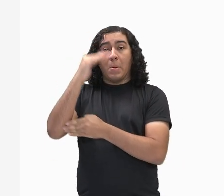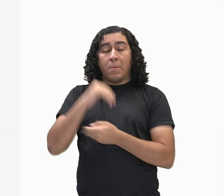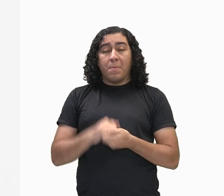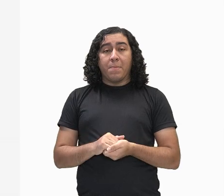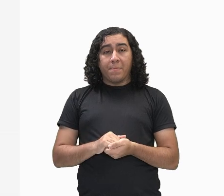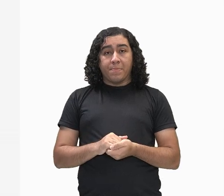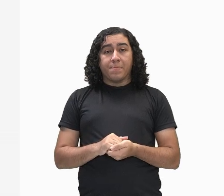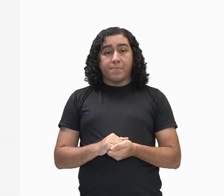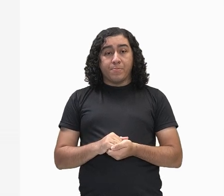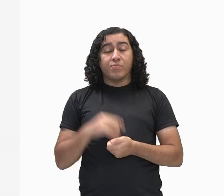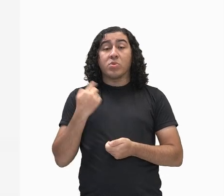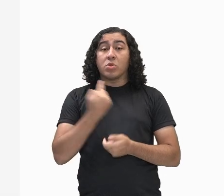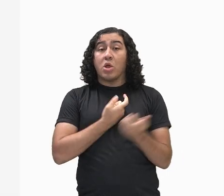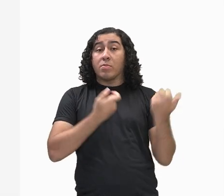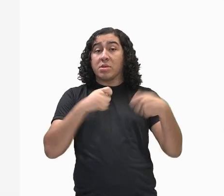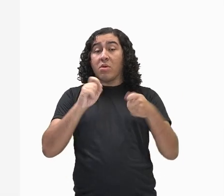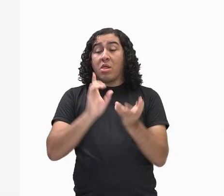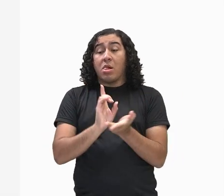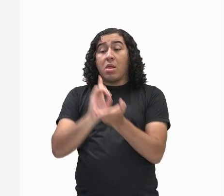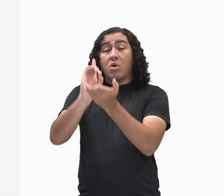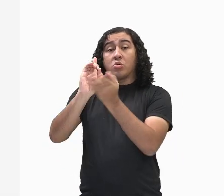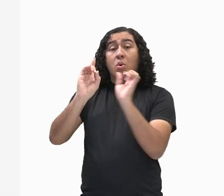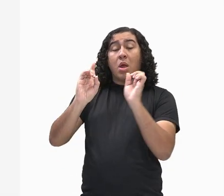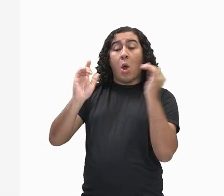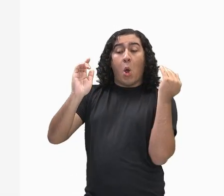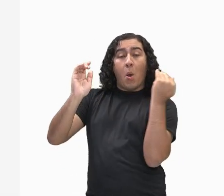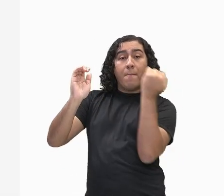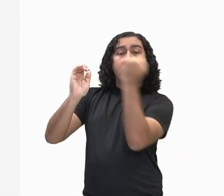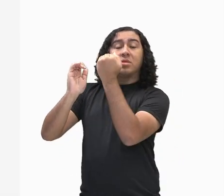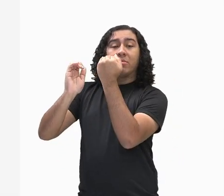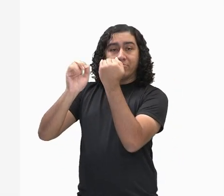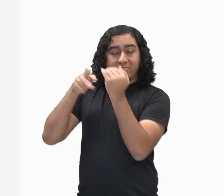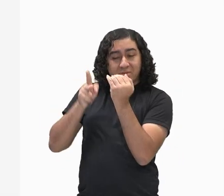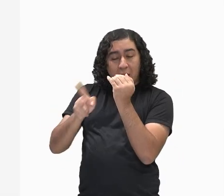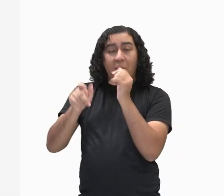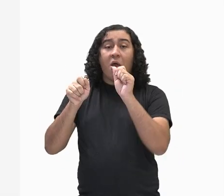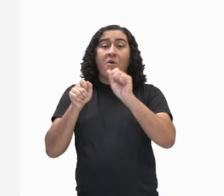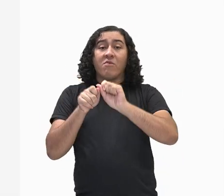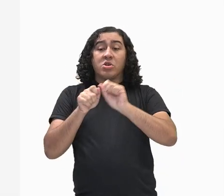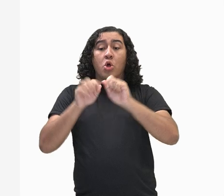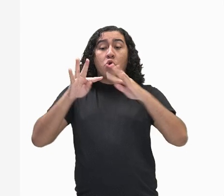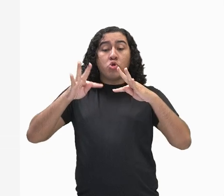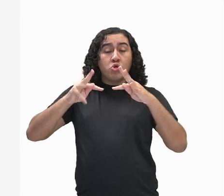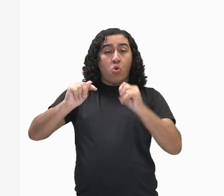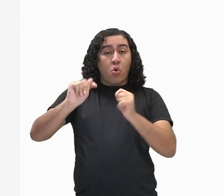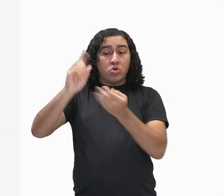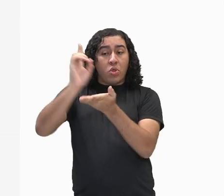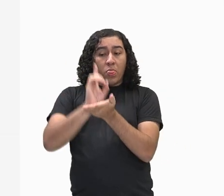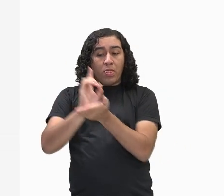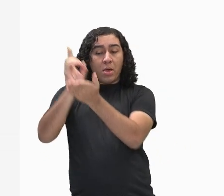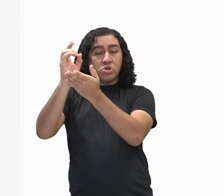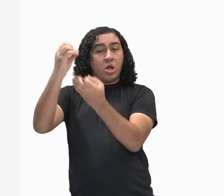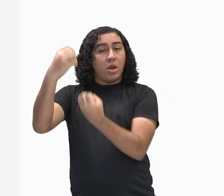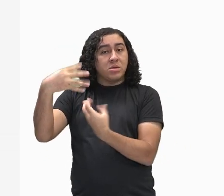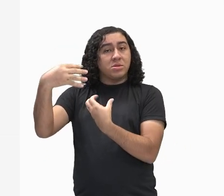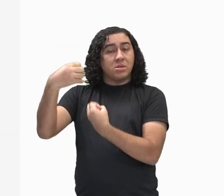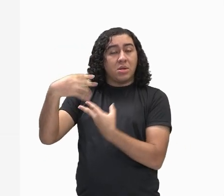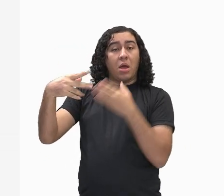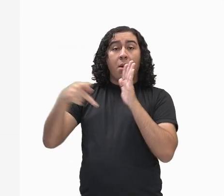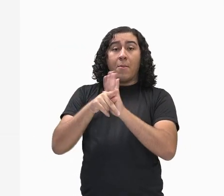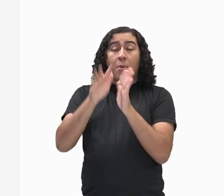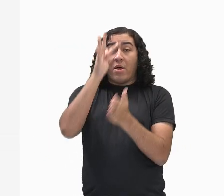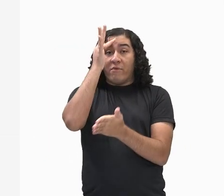tínhamos que obedecer, né, e fazer tudo aquilo que nos era ensinado pela fé, né,